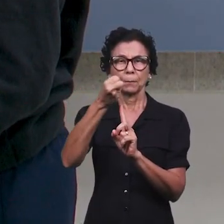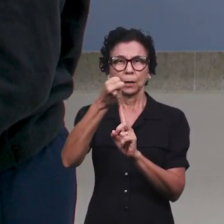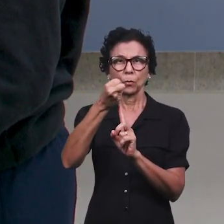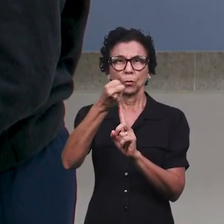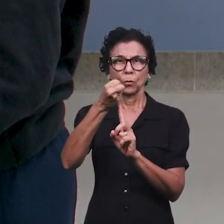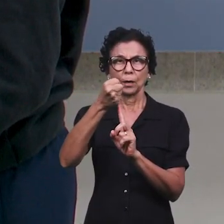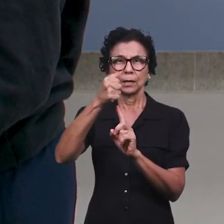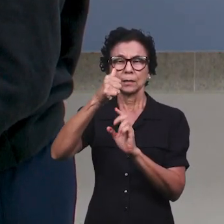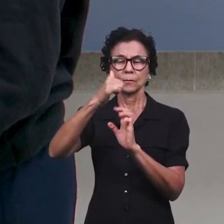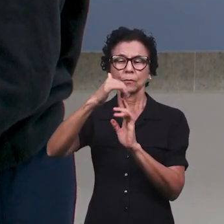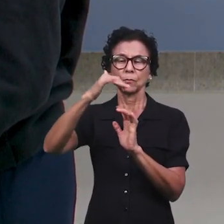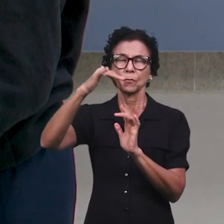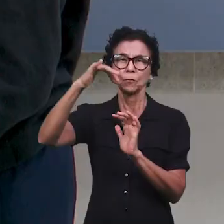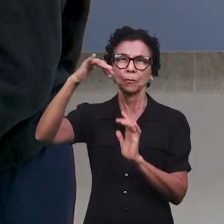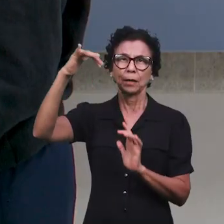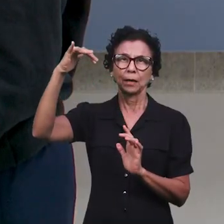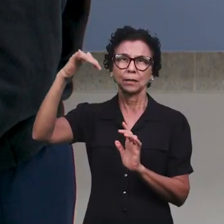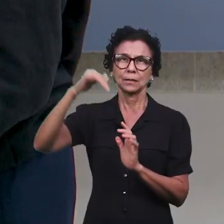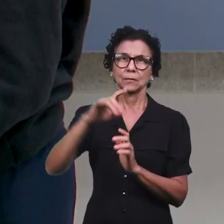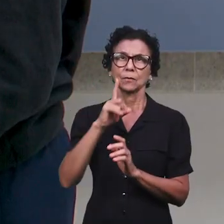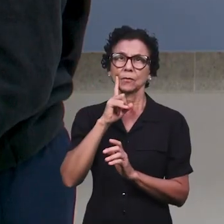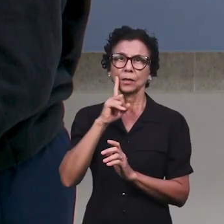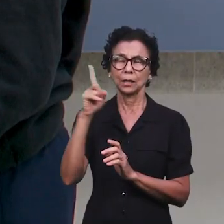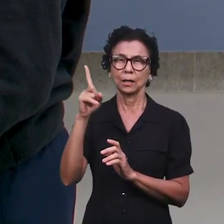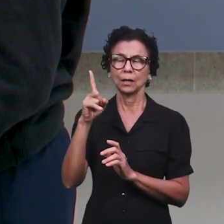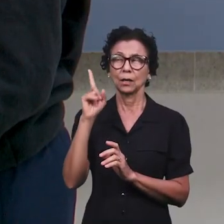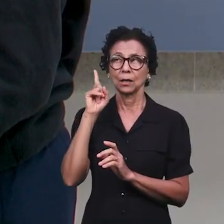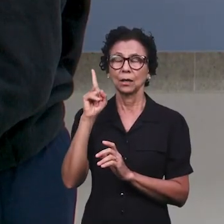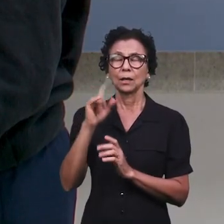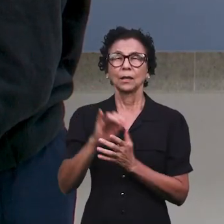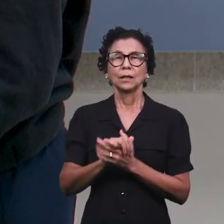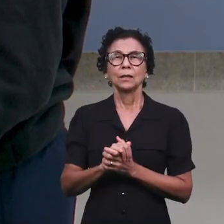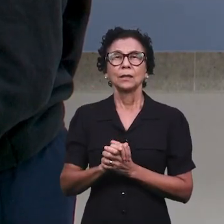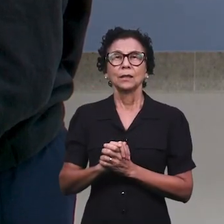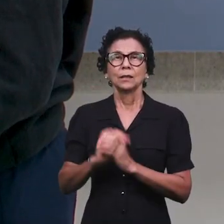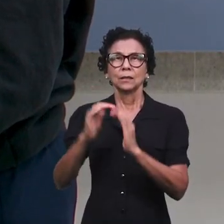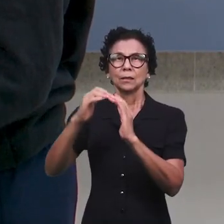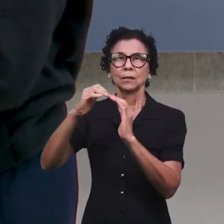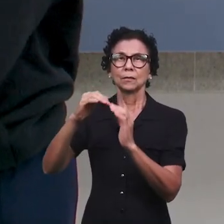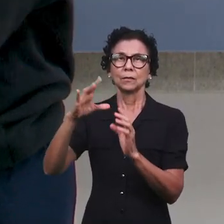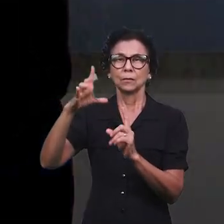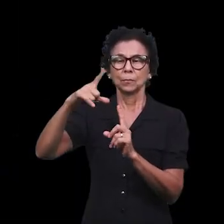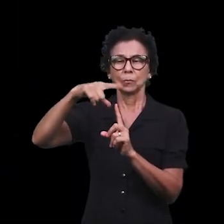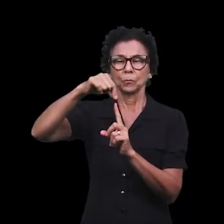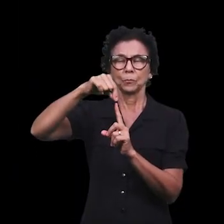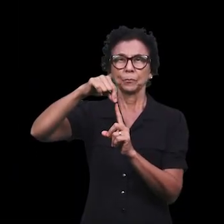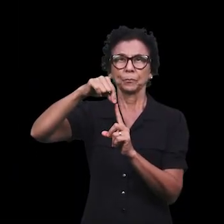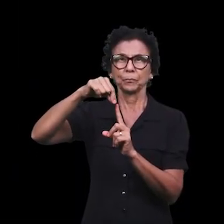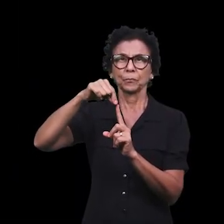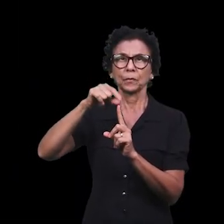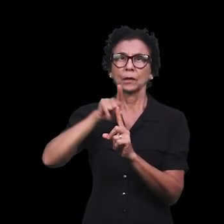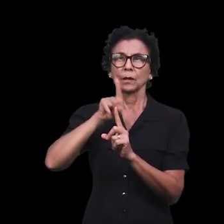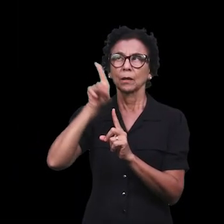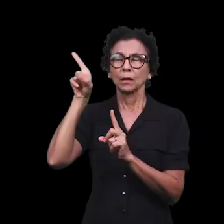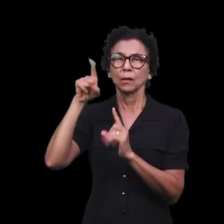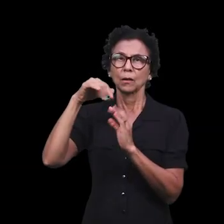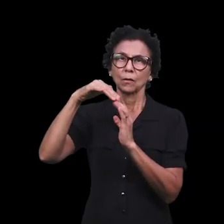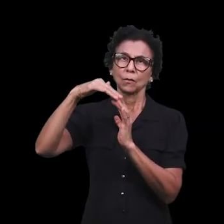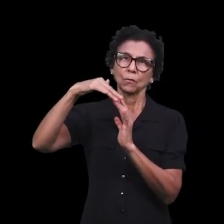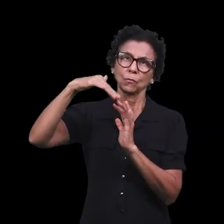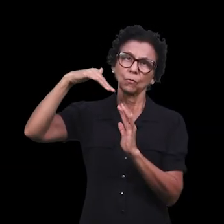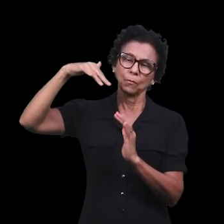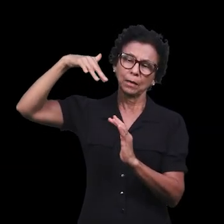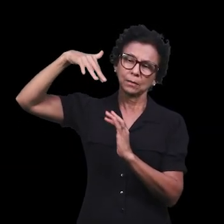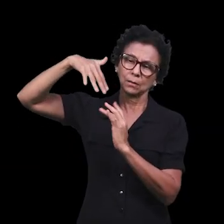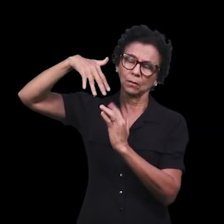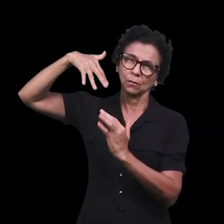gerar uma fumaça. Nós vamos ver a sombra da fumaça. Vamos apagar de novo para a gente ver a sombra da fumaça? Quer ver? Ó? Vamos apagar aqui o fogo